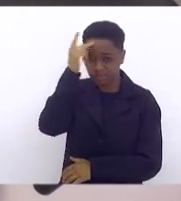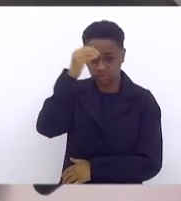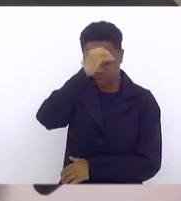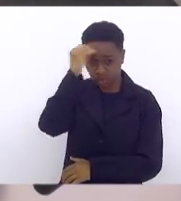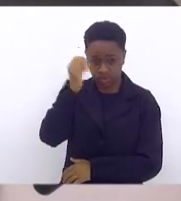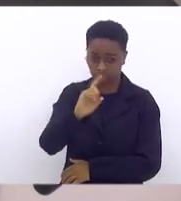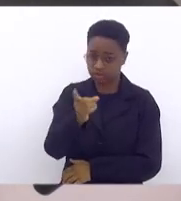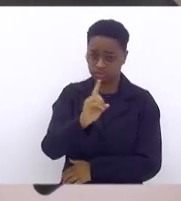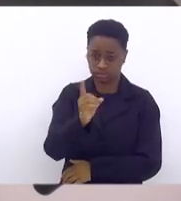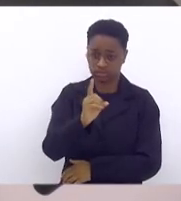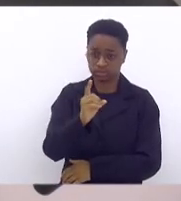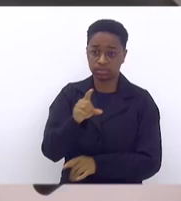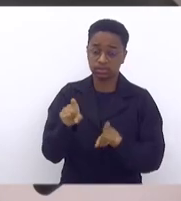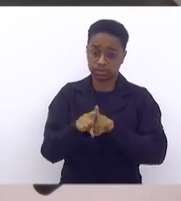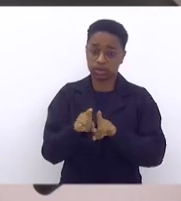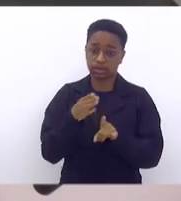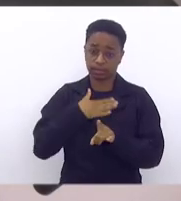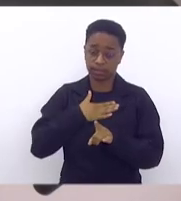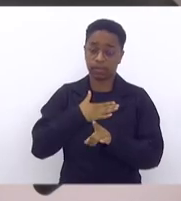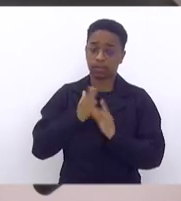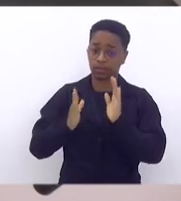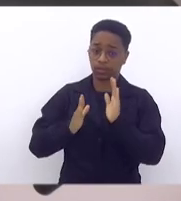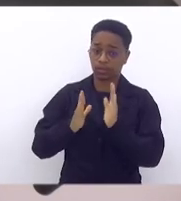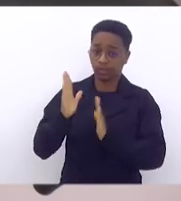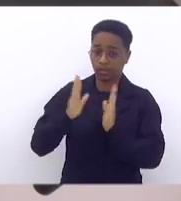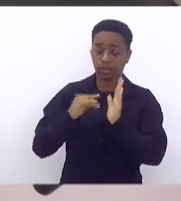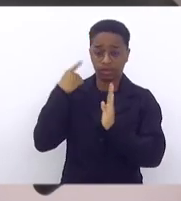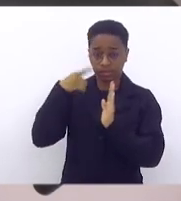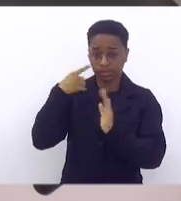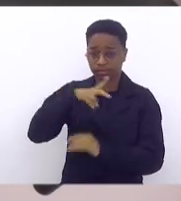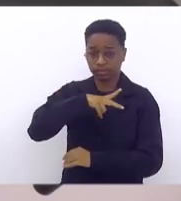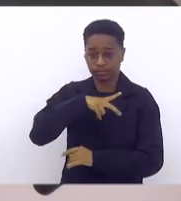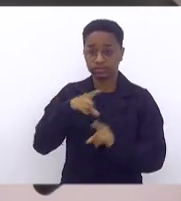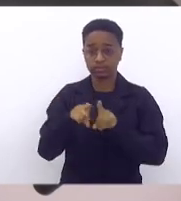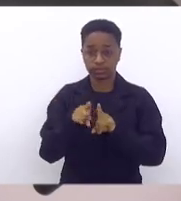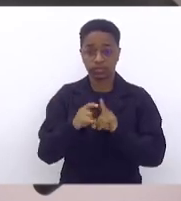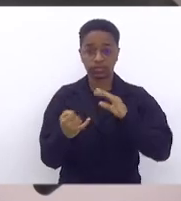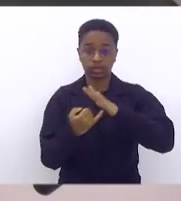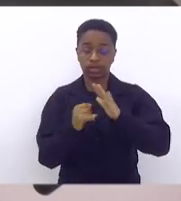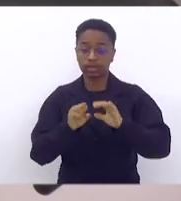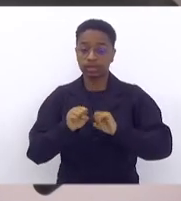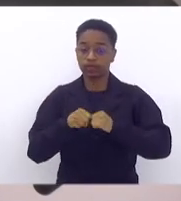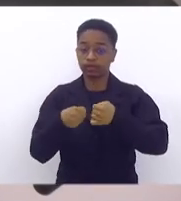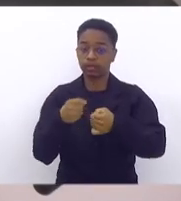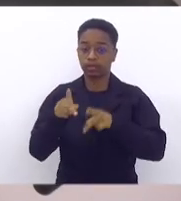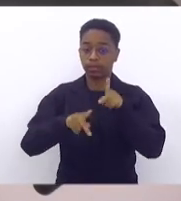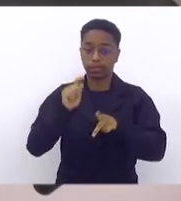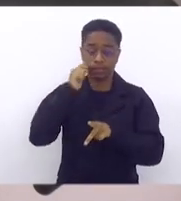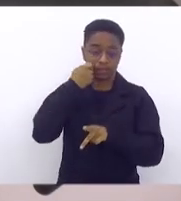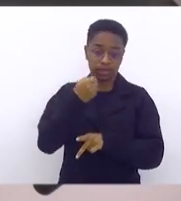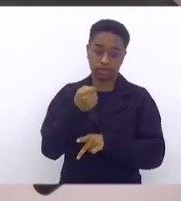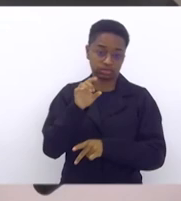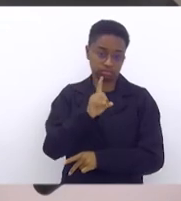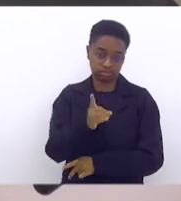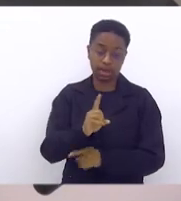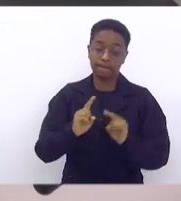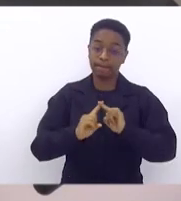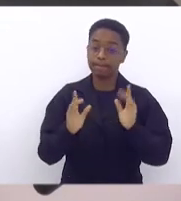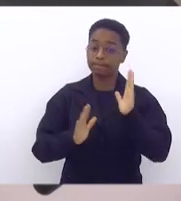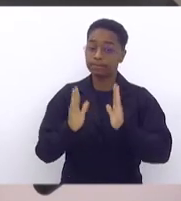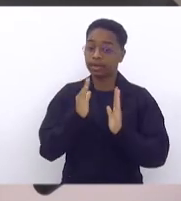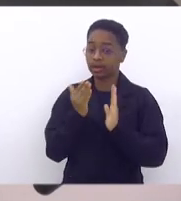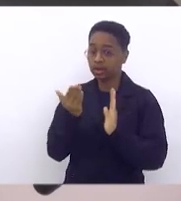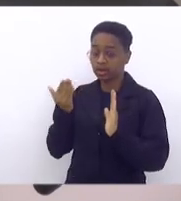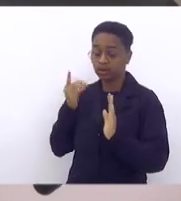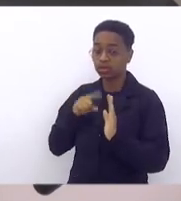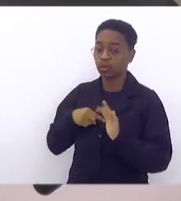que nem na minha advocacia privada e nem no Instituto de Defesa da População Negra. Fato é que, nos últimos tempos, a gente